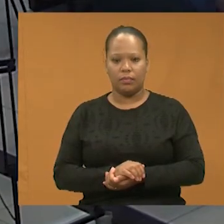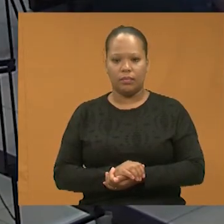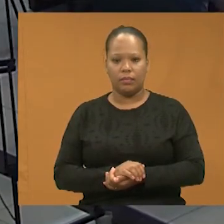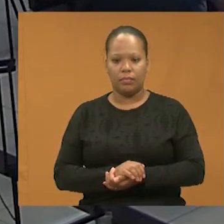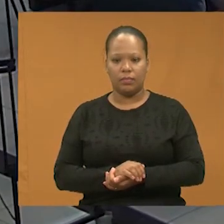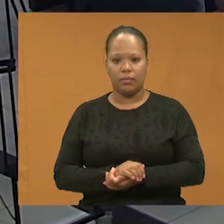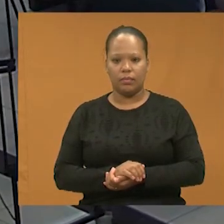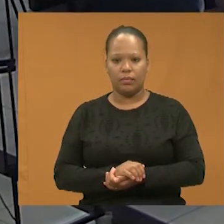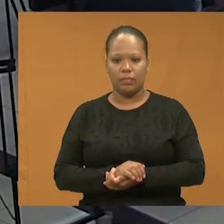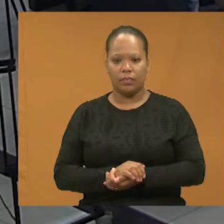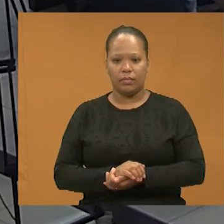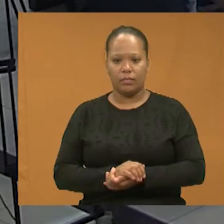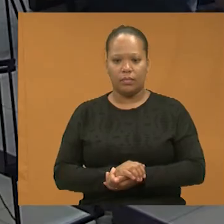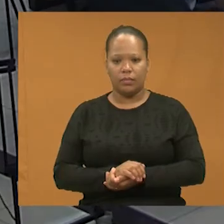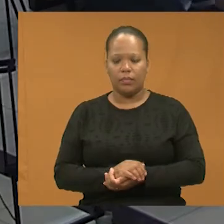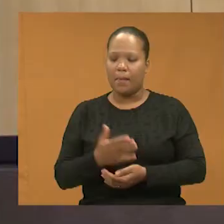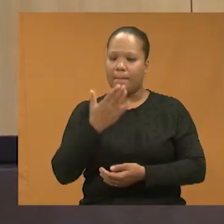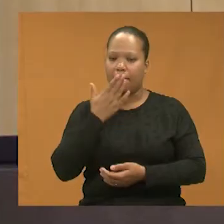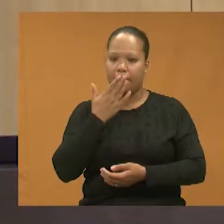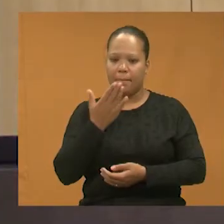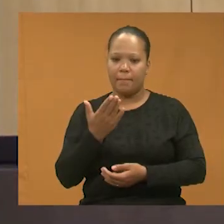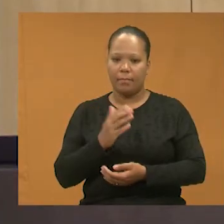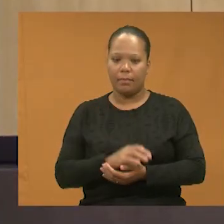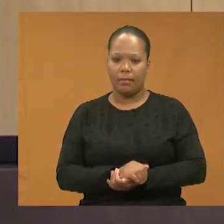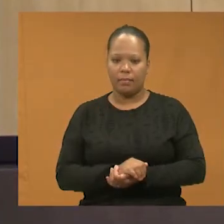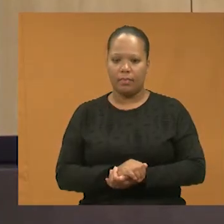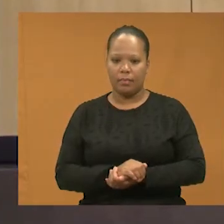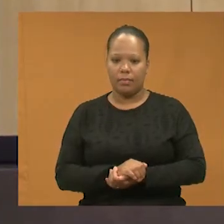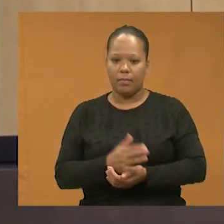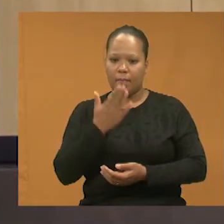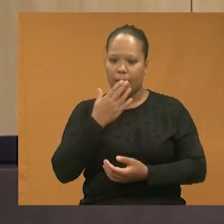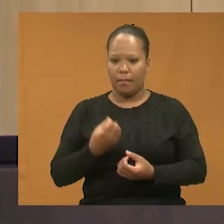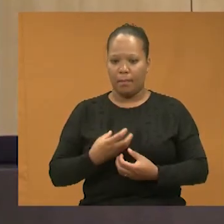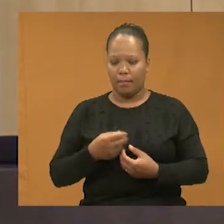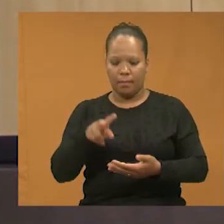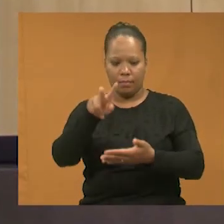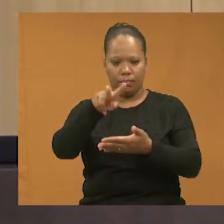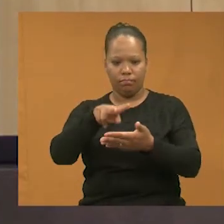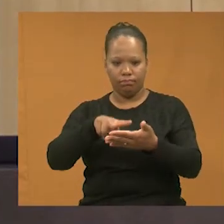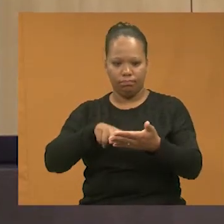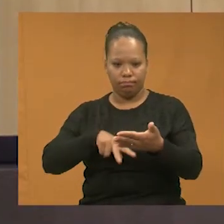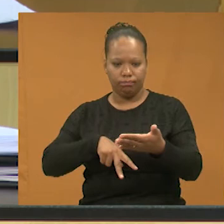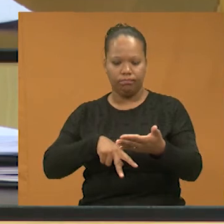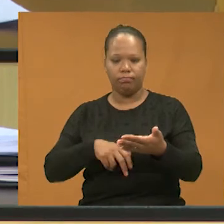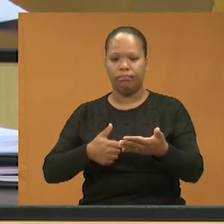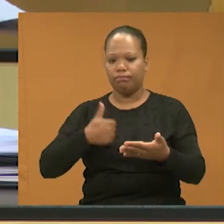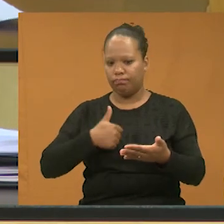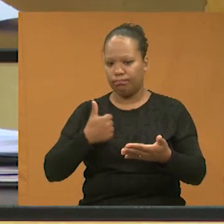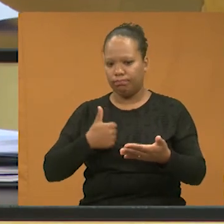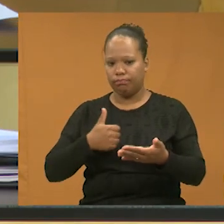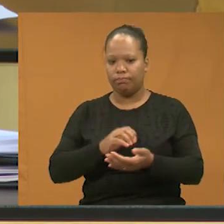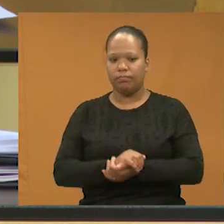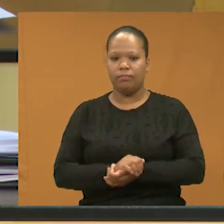Gostaria de solicitar, primeiro, dizer que os pedidos de informações foram apreciados na forma regimental